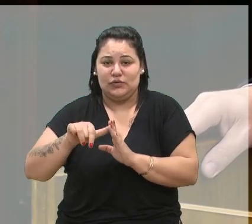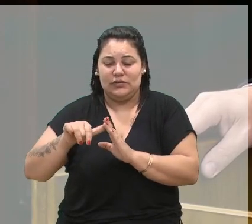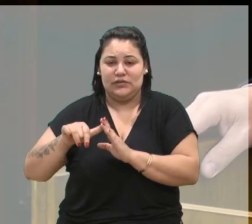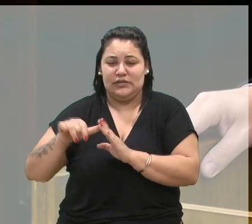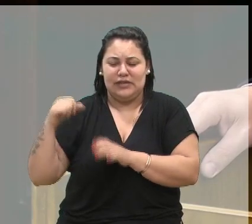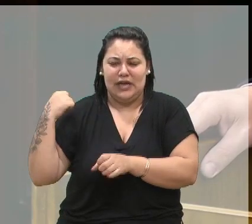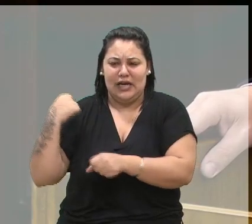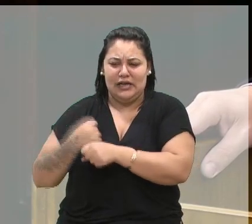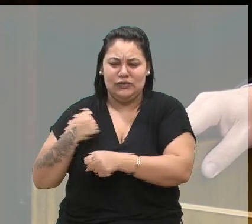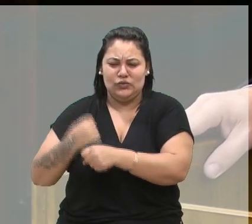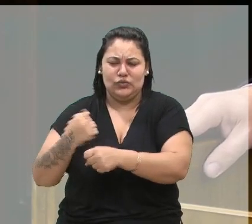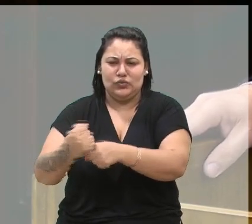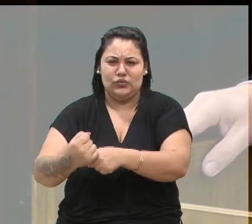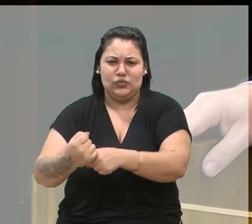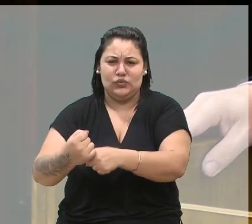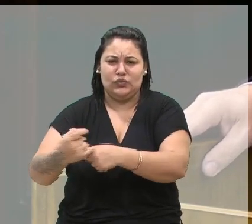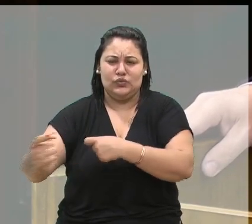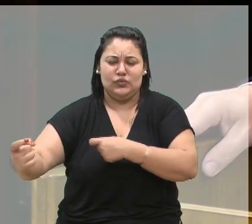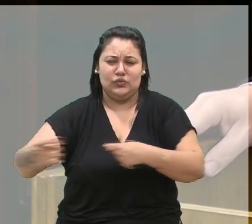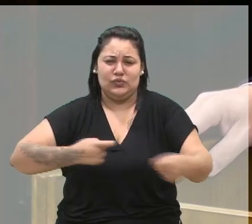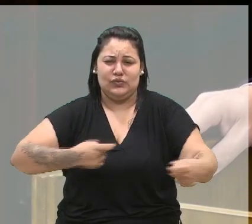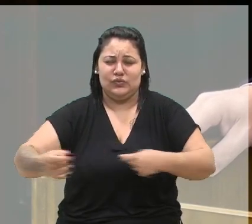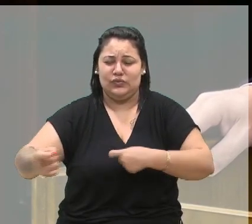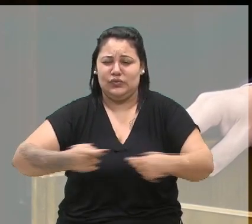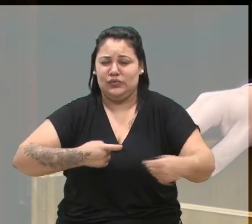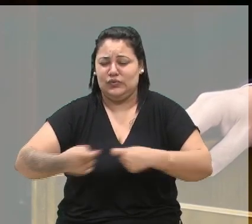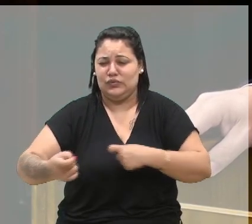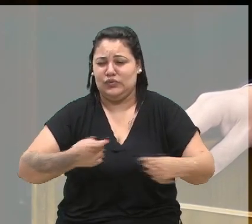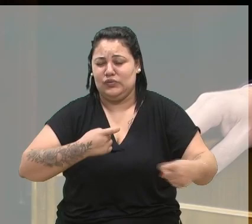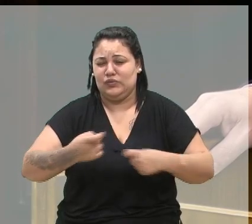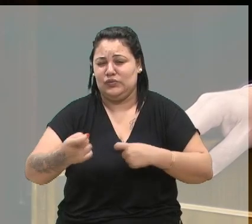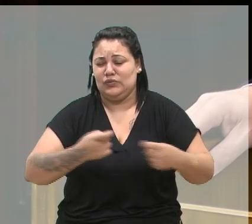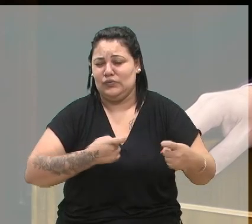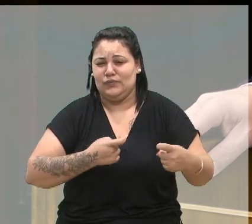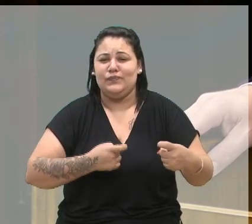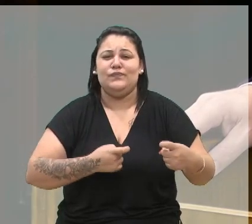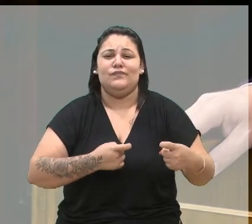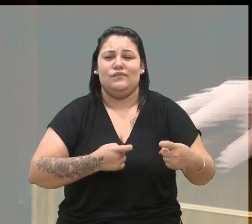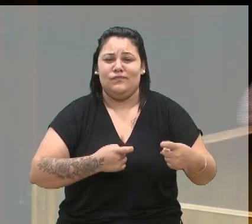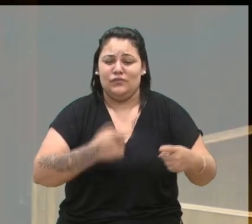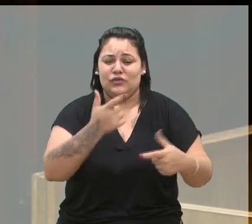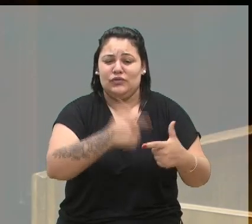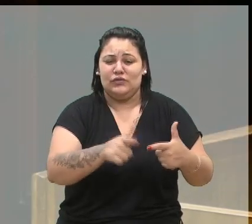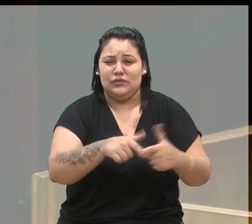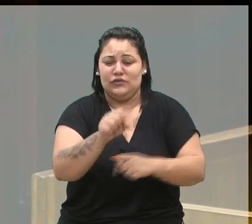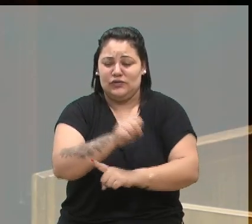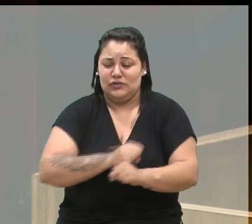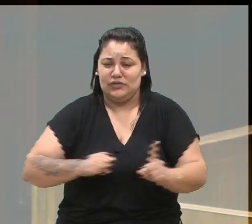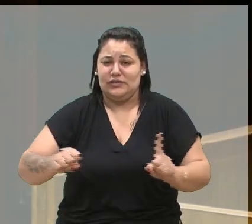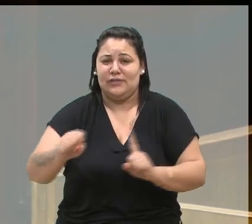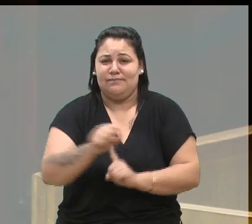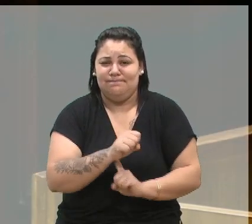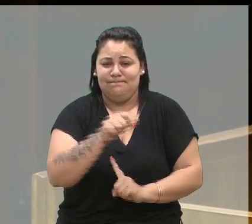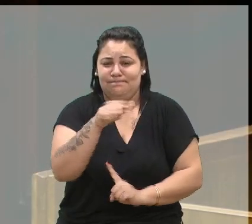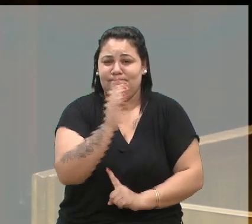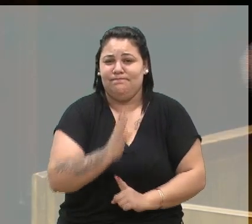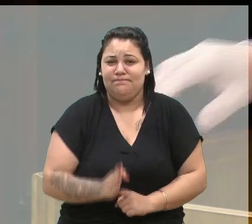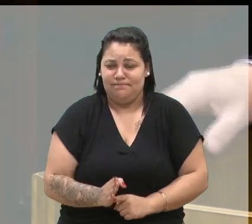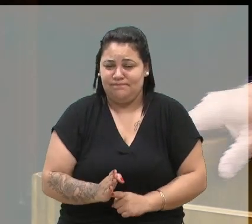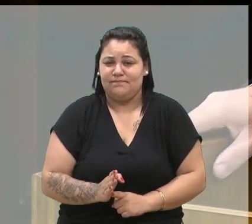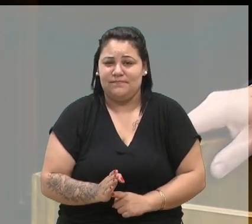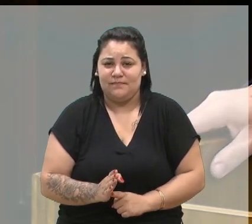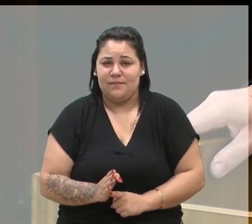guerras, perturbações sociais que tomaram conta de boa parte do território nacional, culminaram com